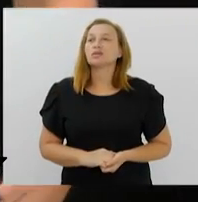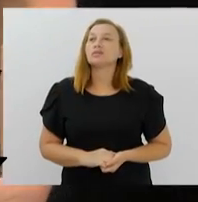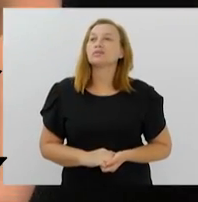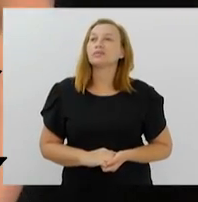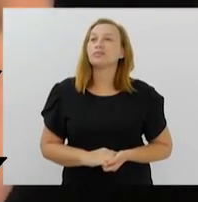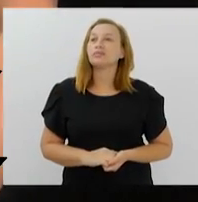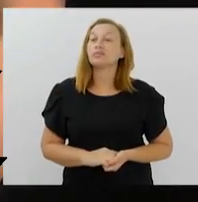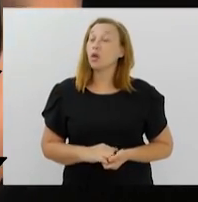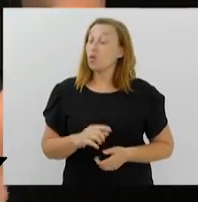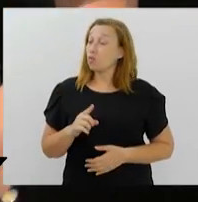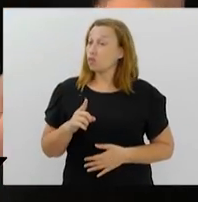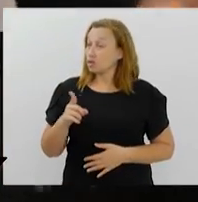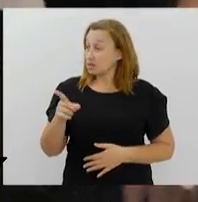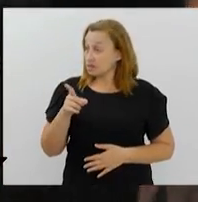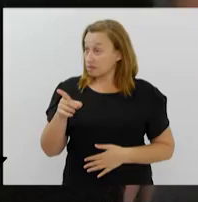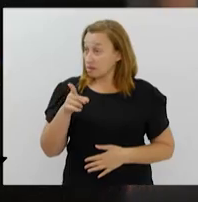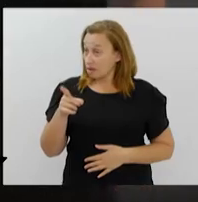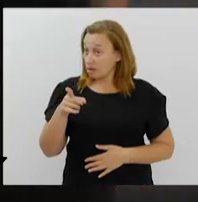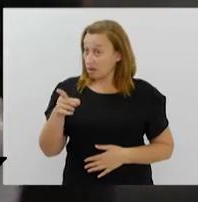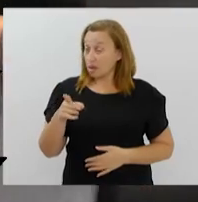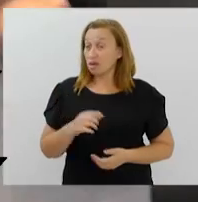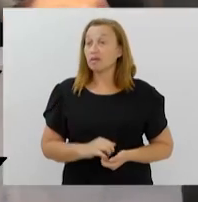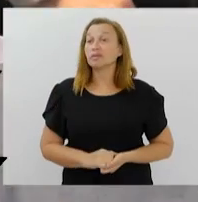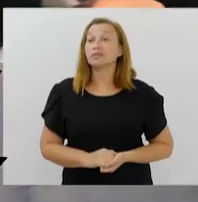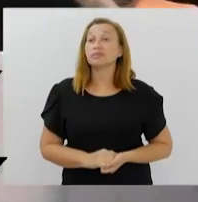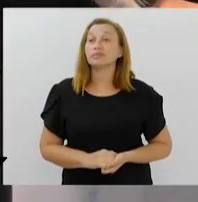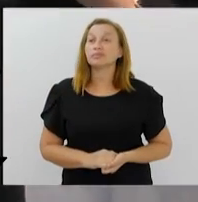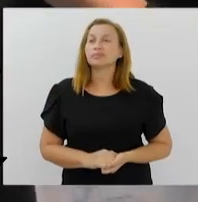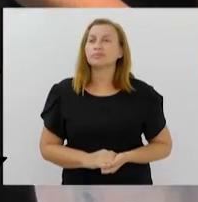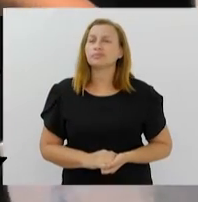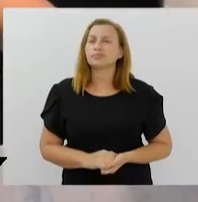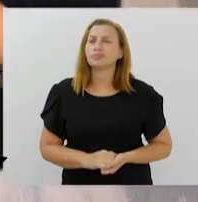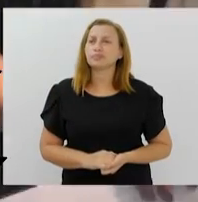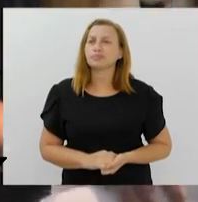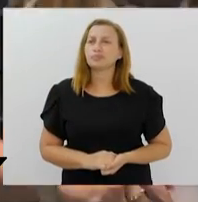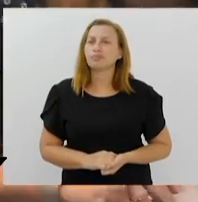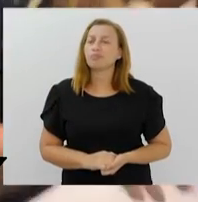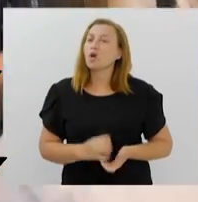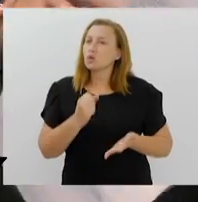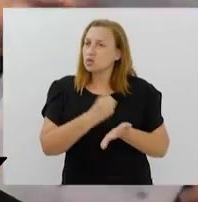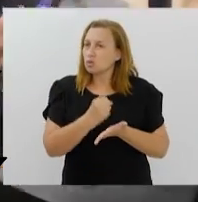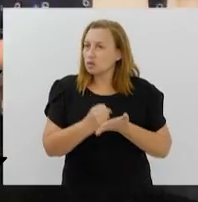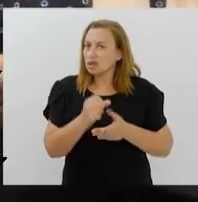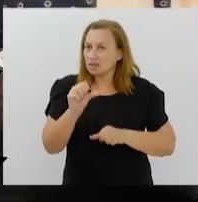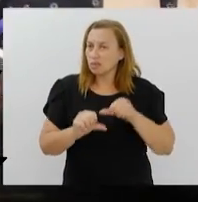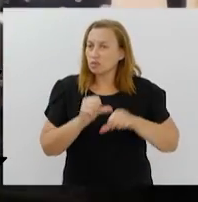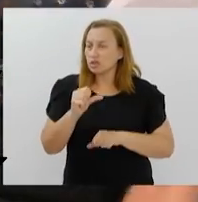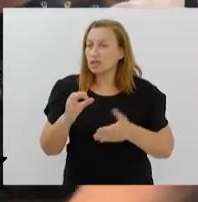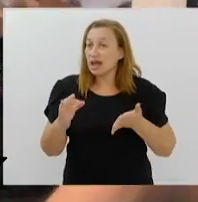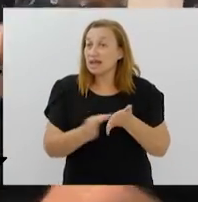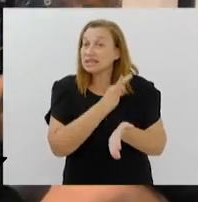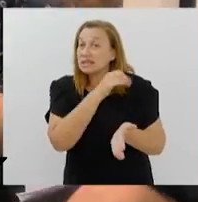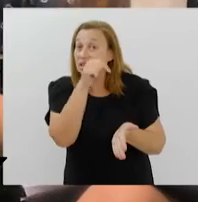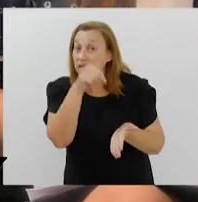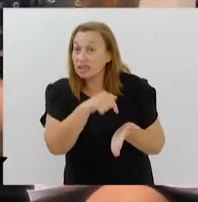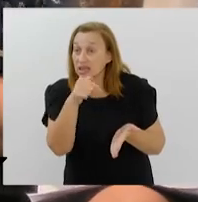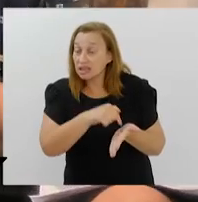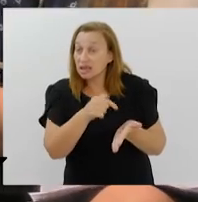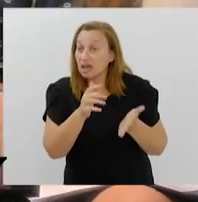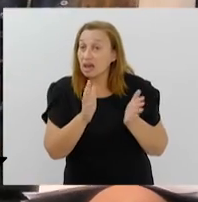Olha você você e seu contrato tá mudando Assina aqui porque a partir de